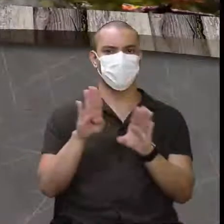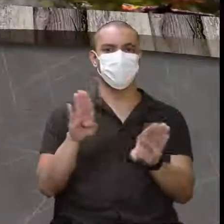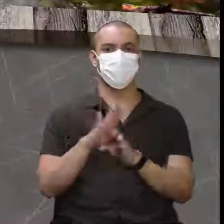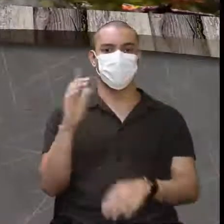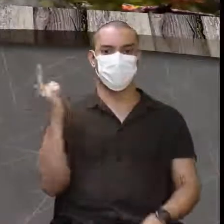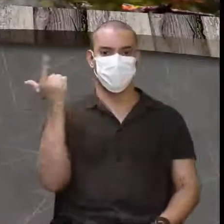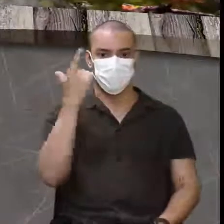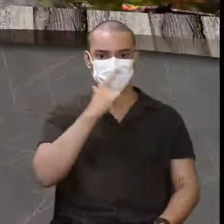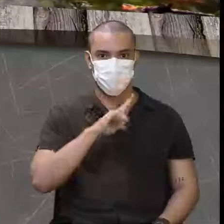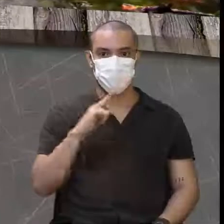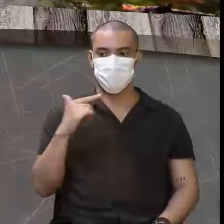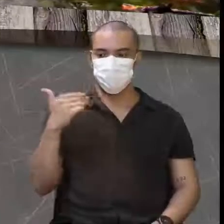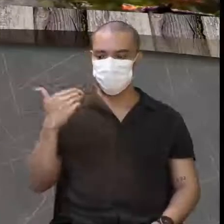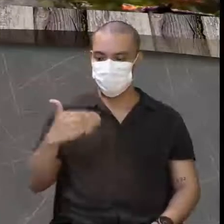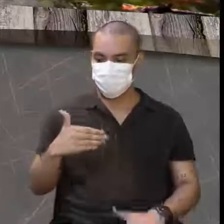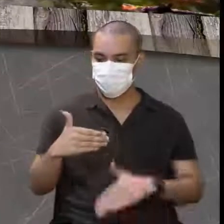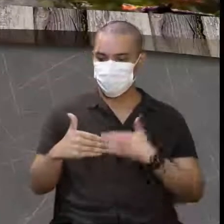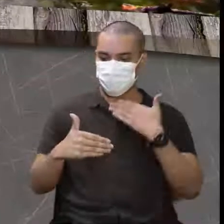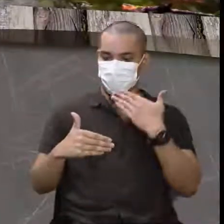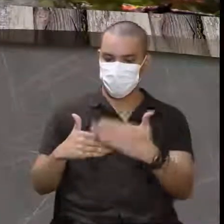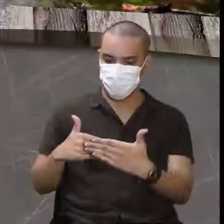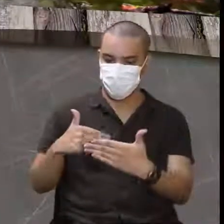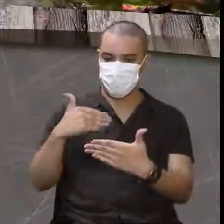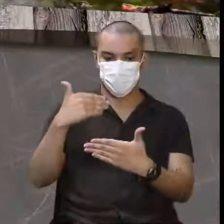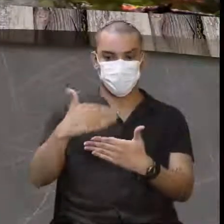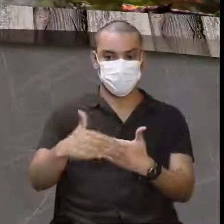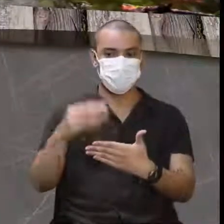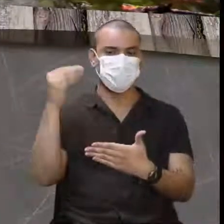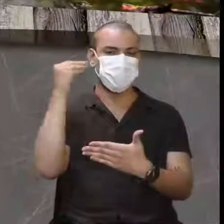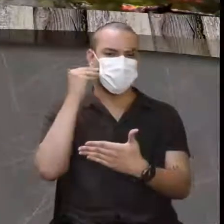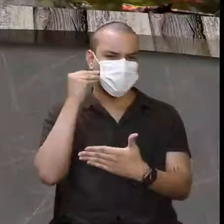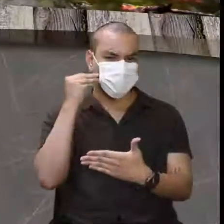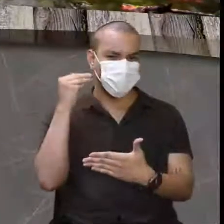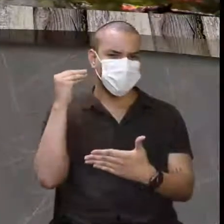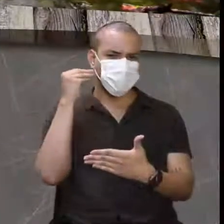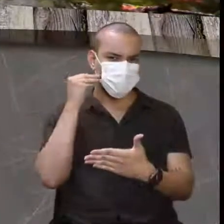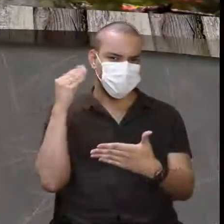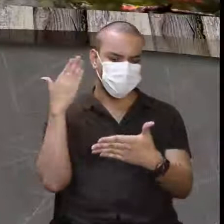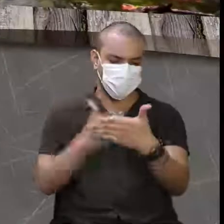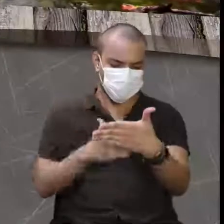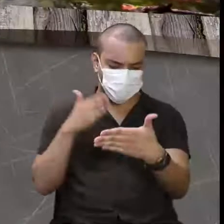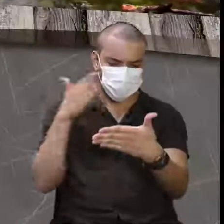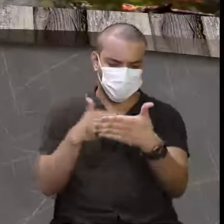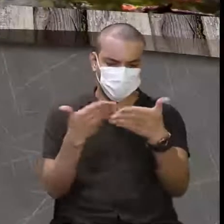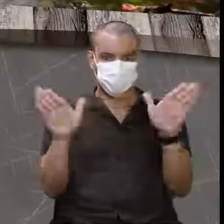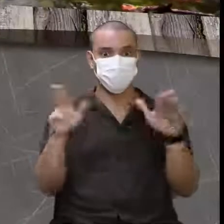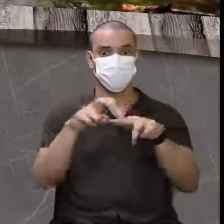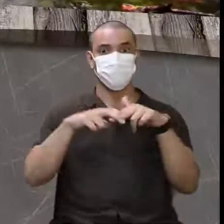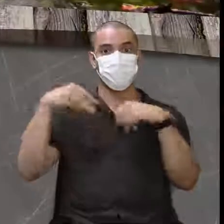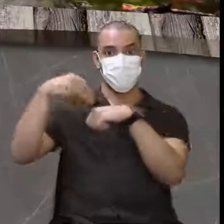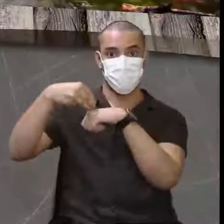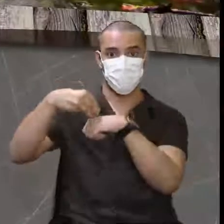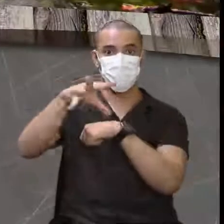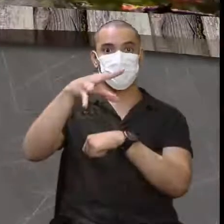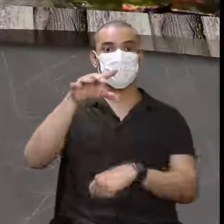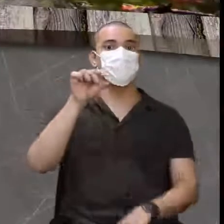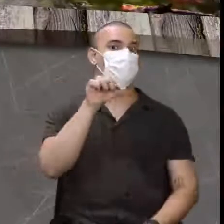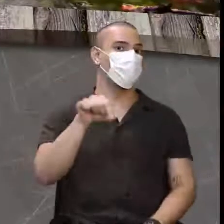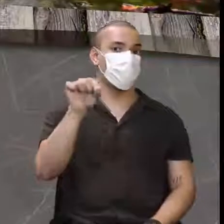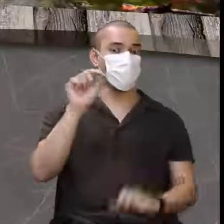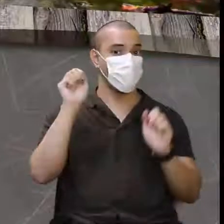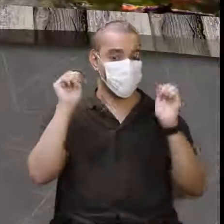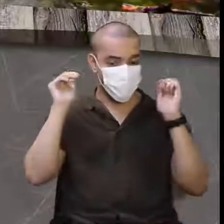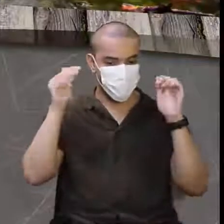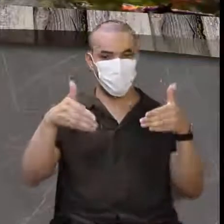conseguindo driblar, né, todas essas adversidades. Então, o que eu deixo para vocês na aula de hoje?